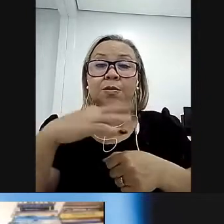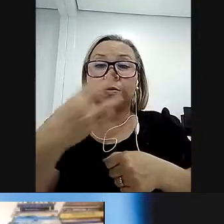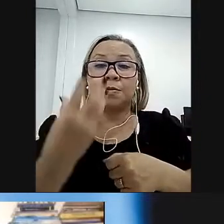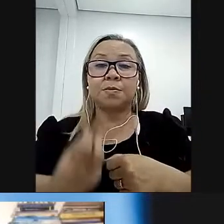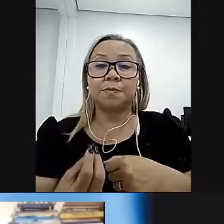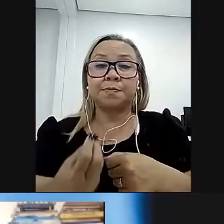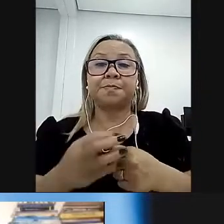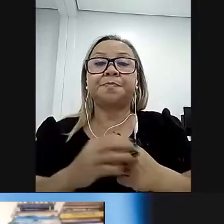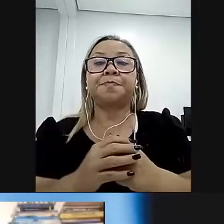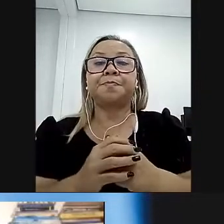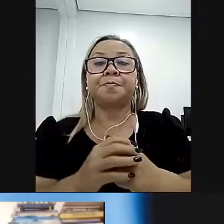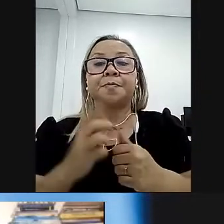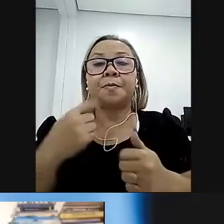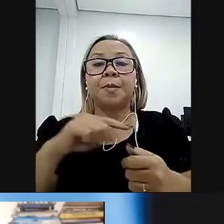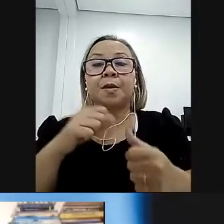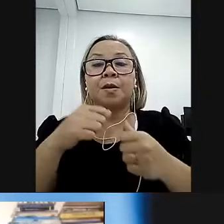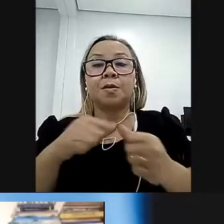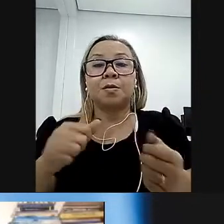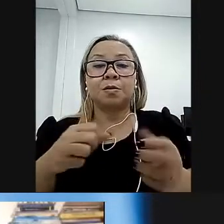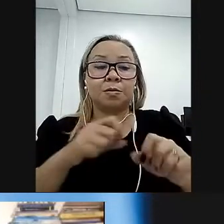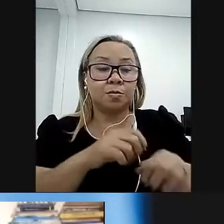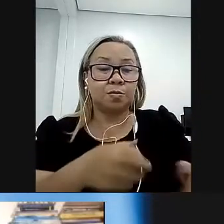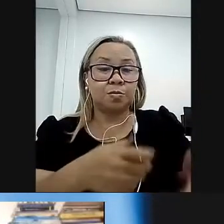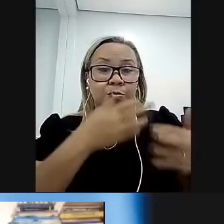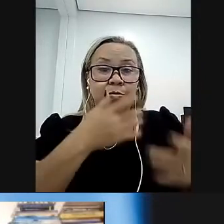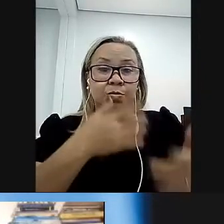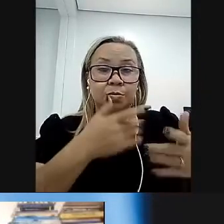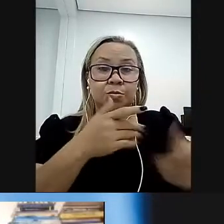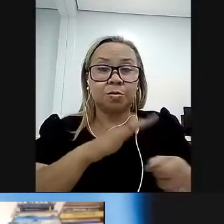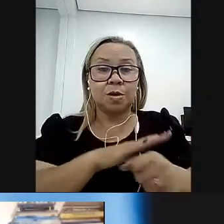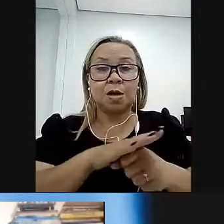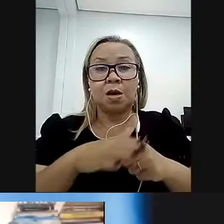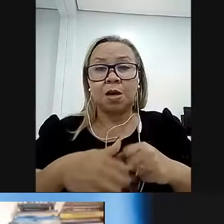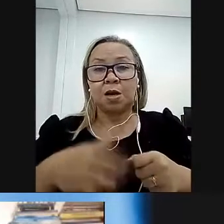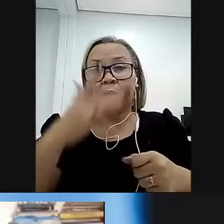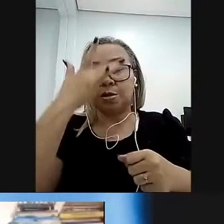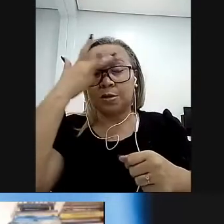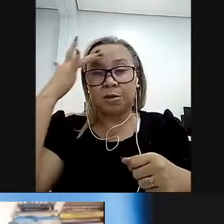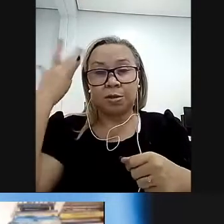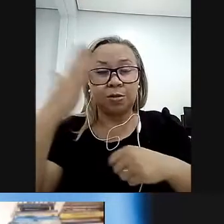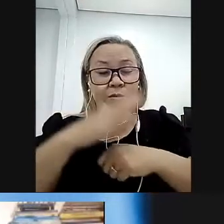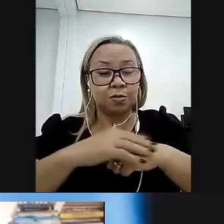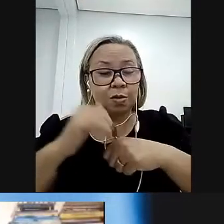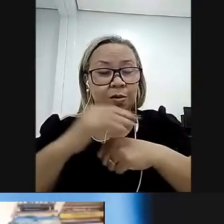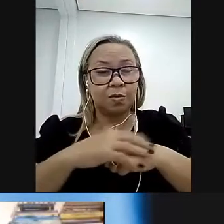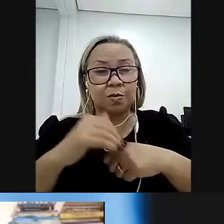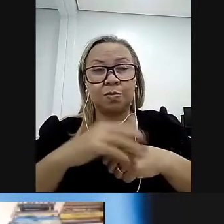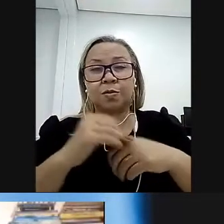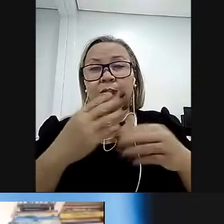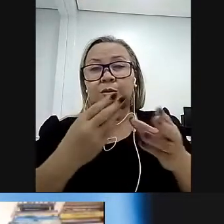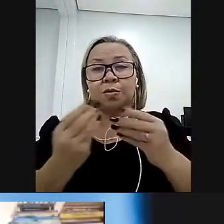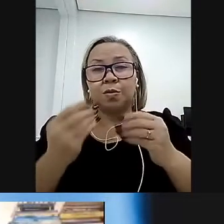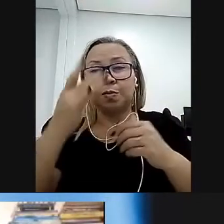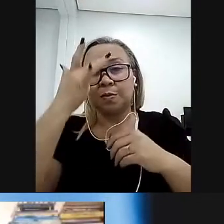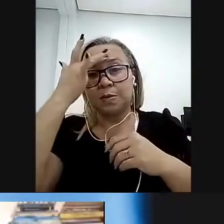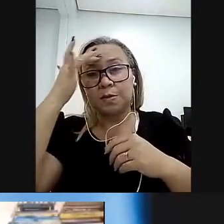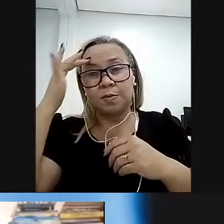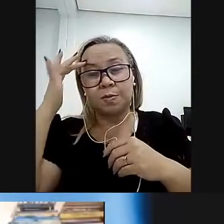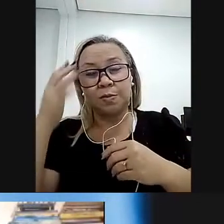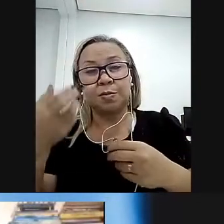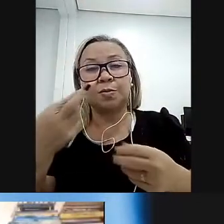A gente está com um chat cheio aqui de gente, todo mundo comentando, as pessoas estão elogiando bastante. Tem alguns recados aqui para